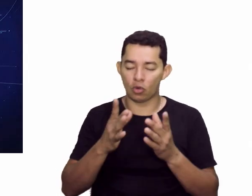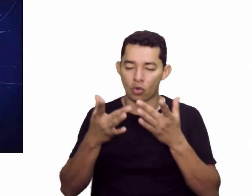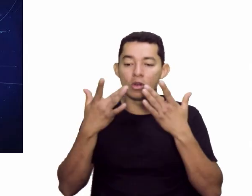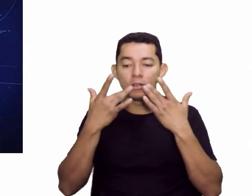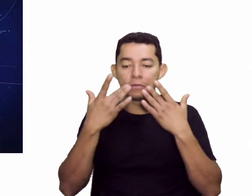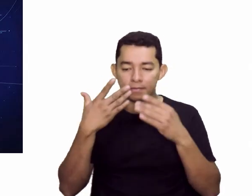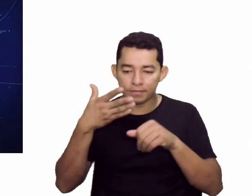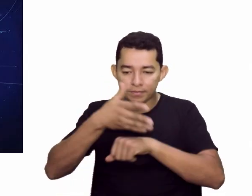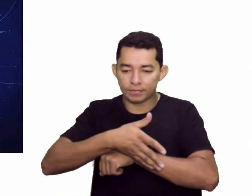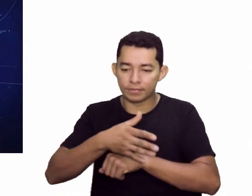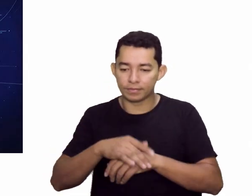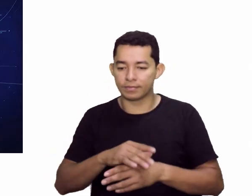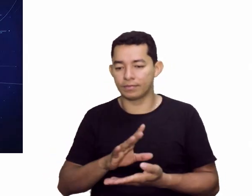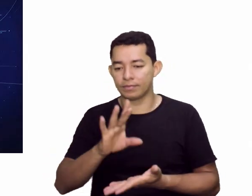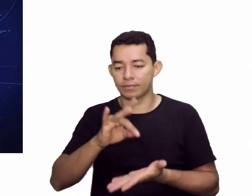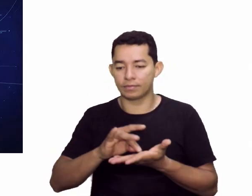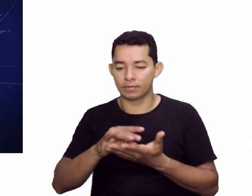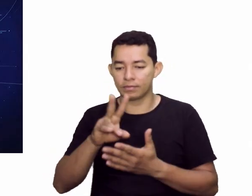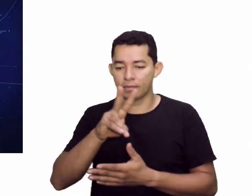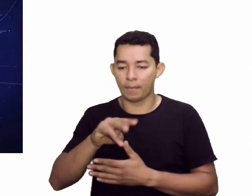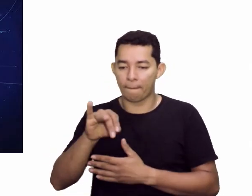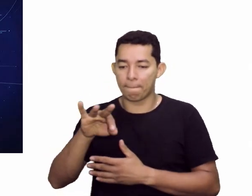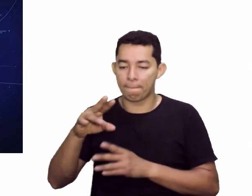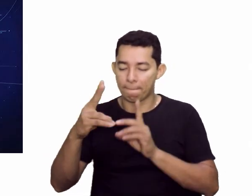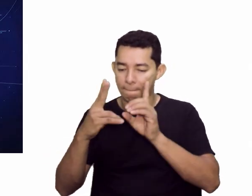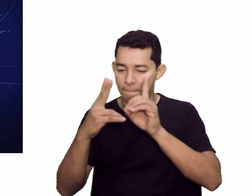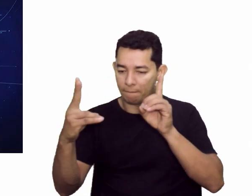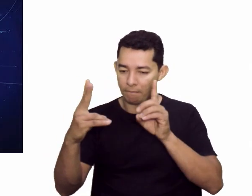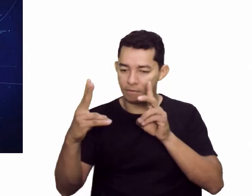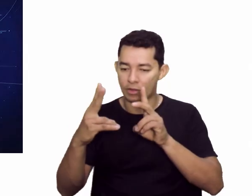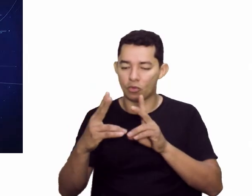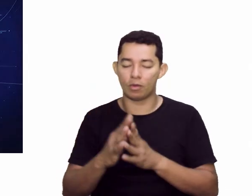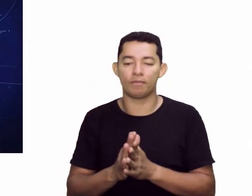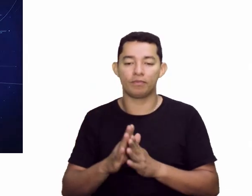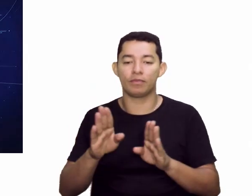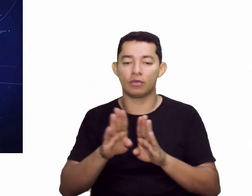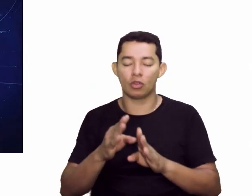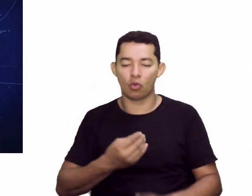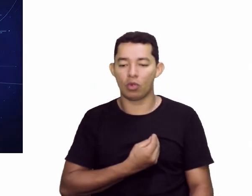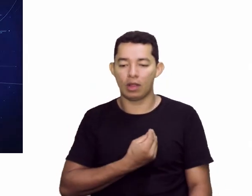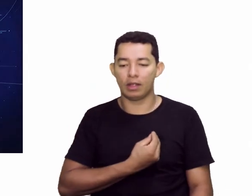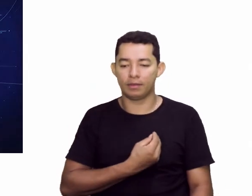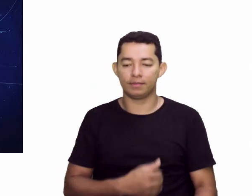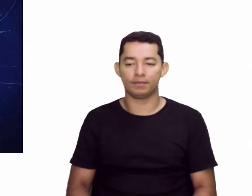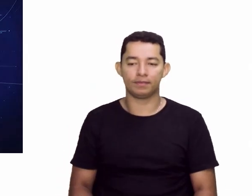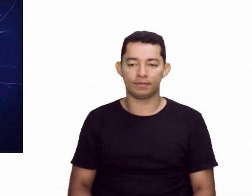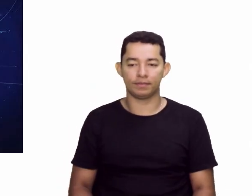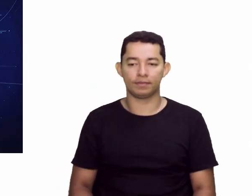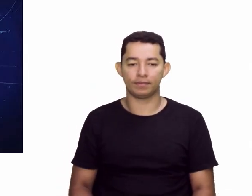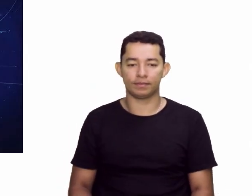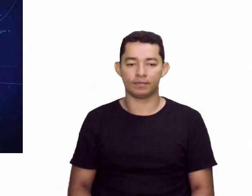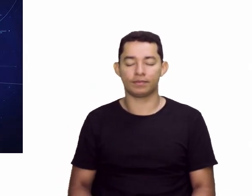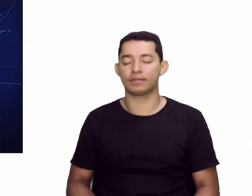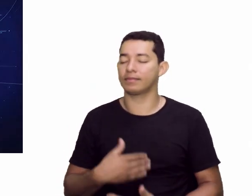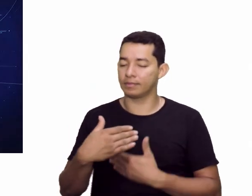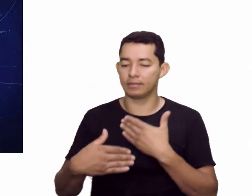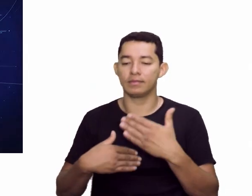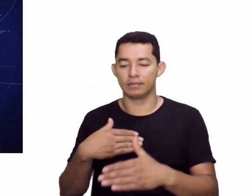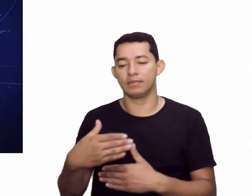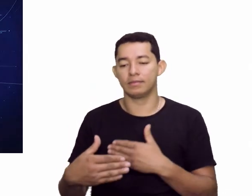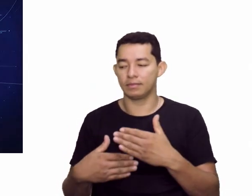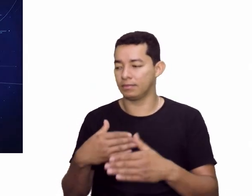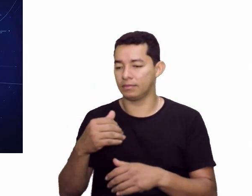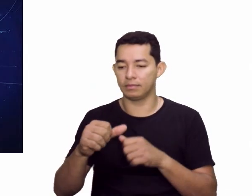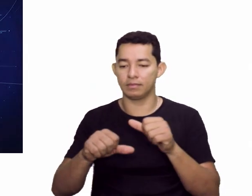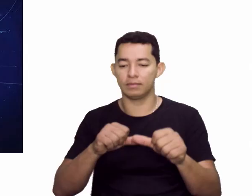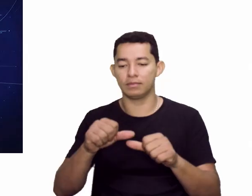a realidade virtual, as performances online. Gente, as coisas vão se